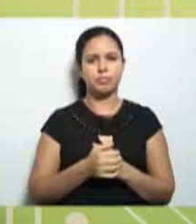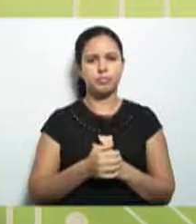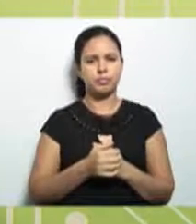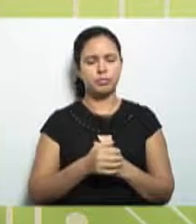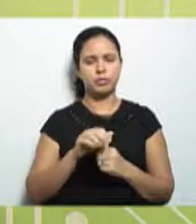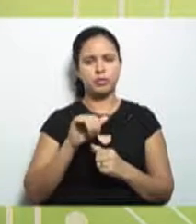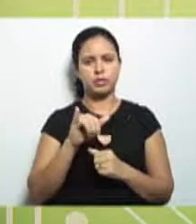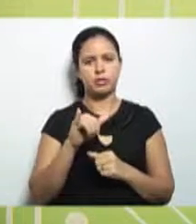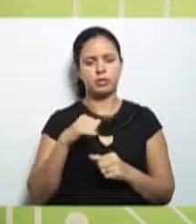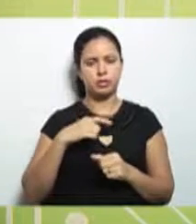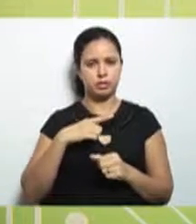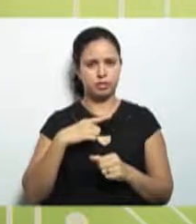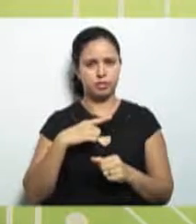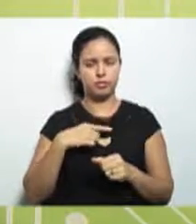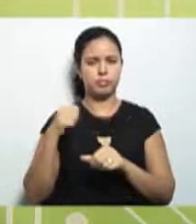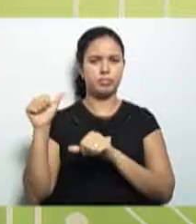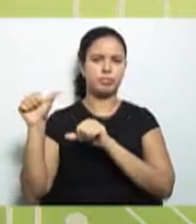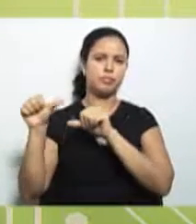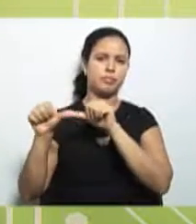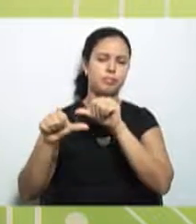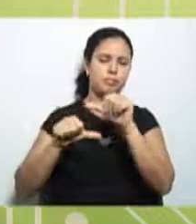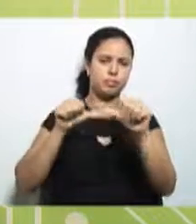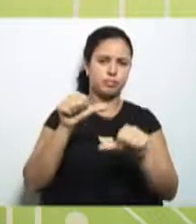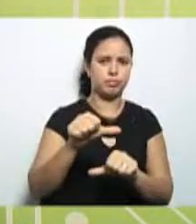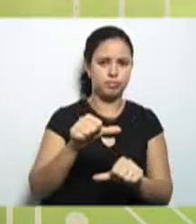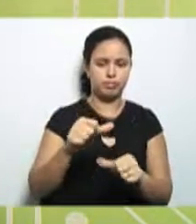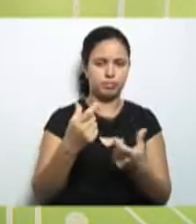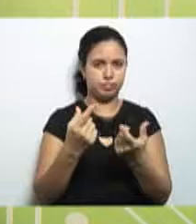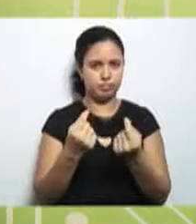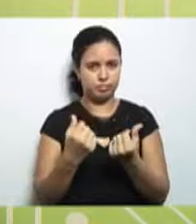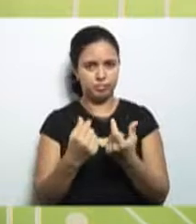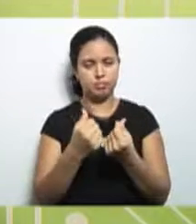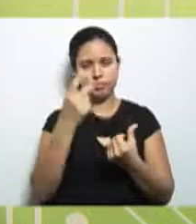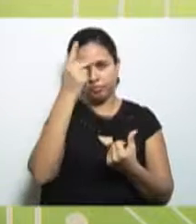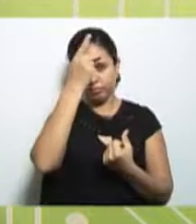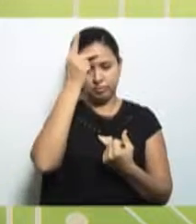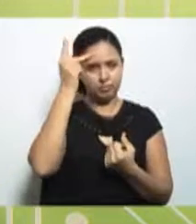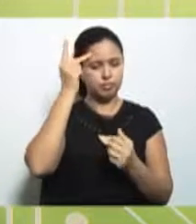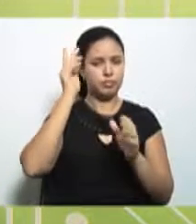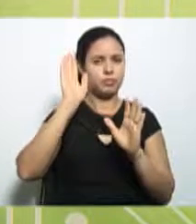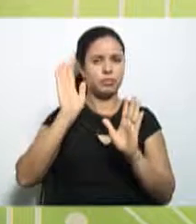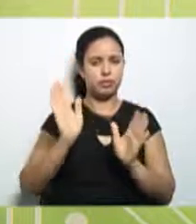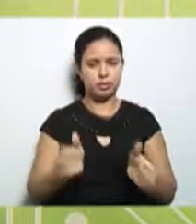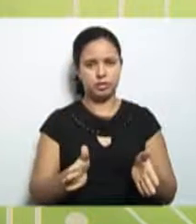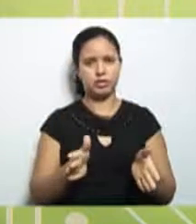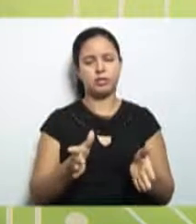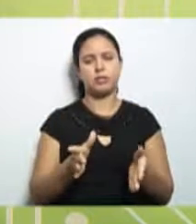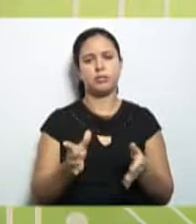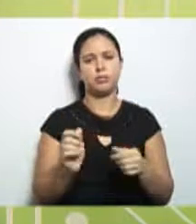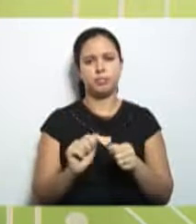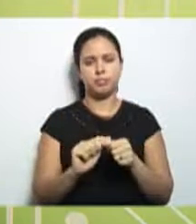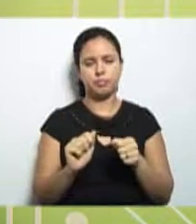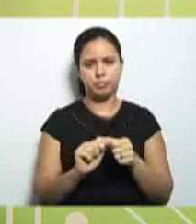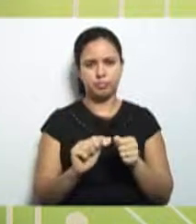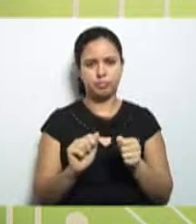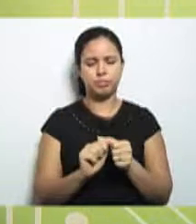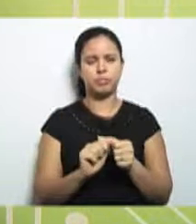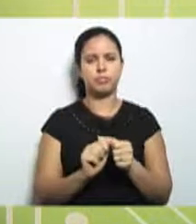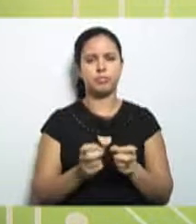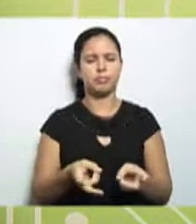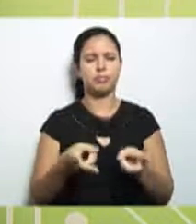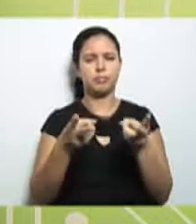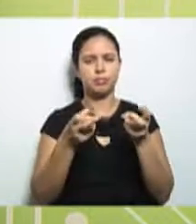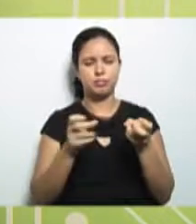essa transformação no capitalismo e as pessoas já estavam operando as máquinas, ele percebeu